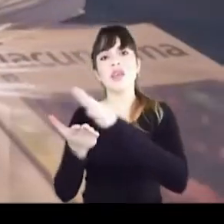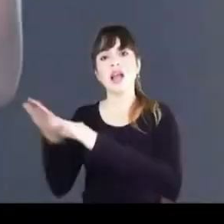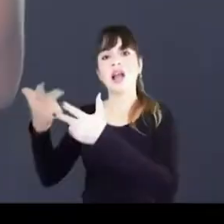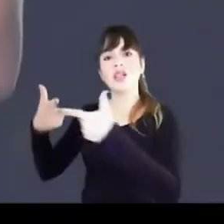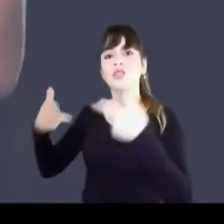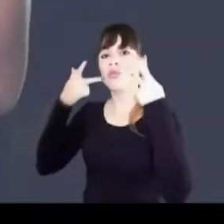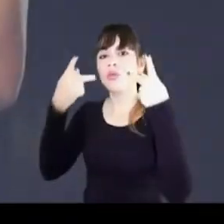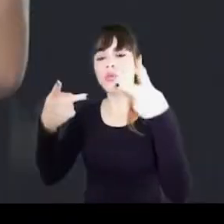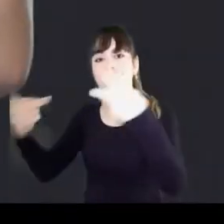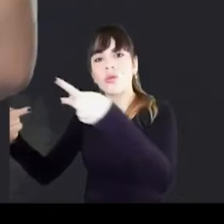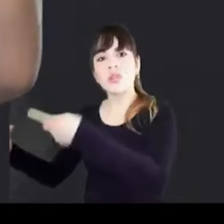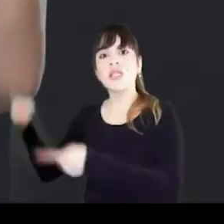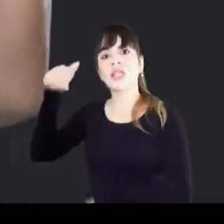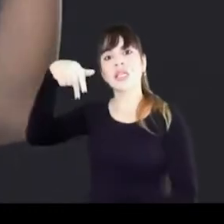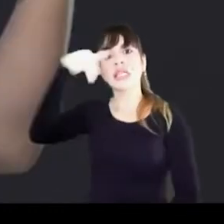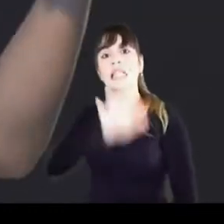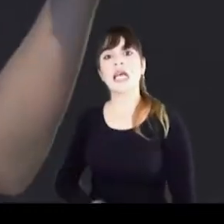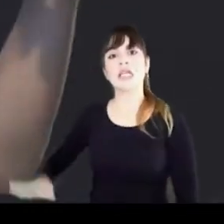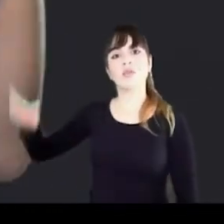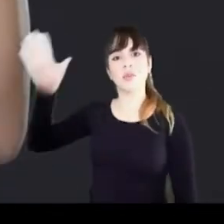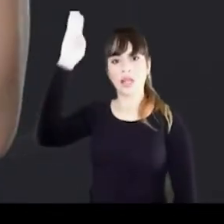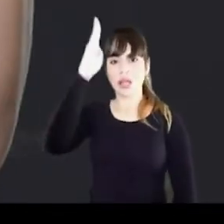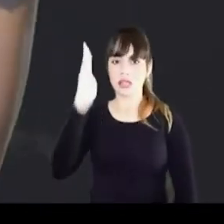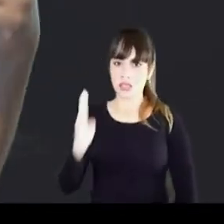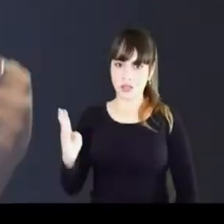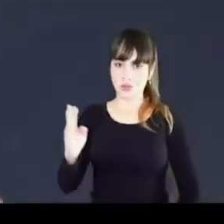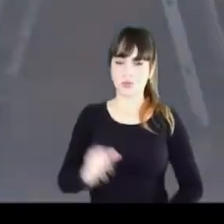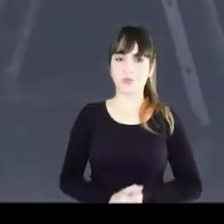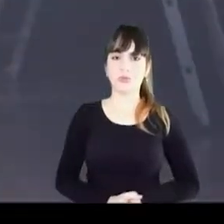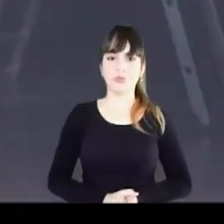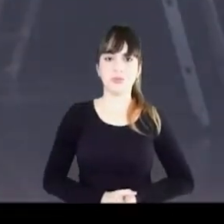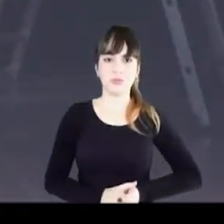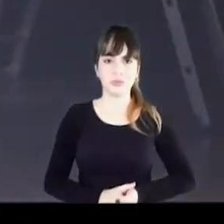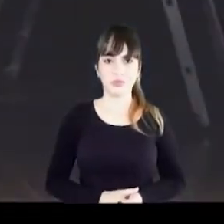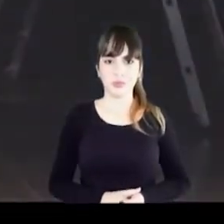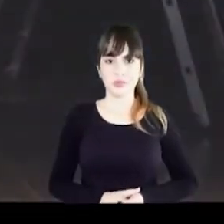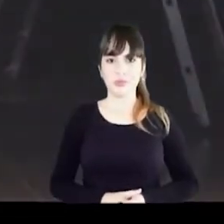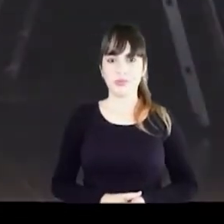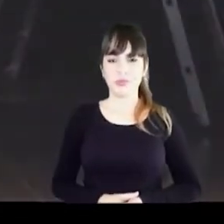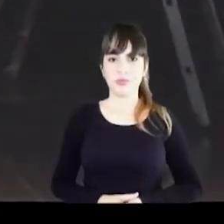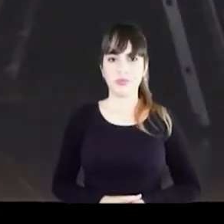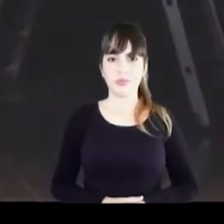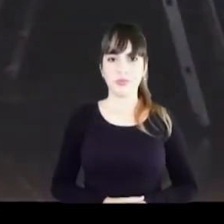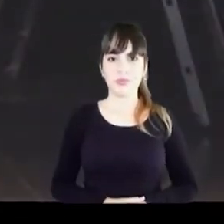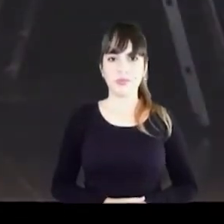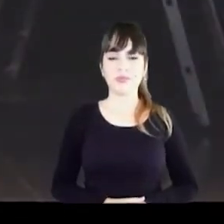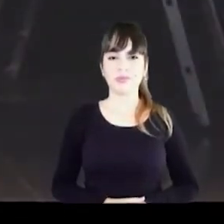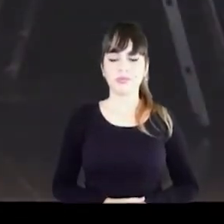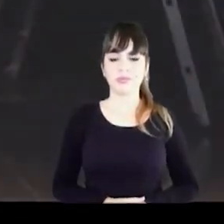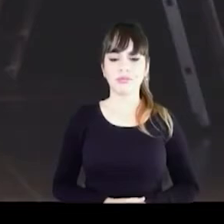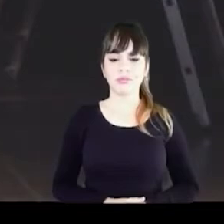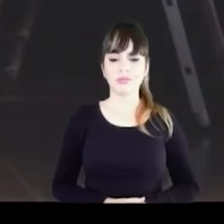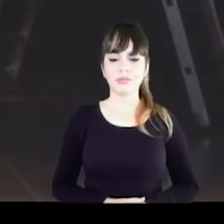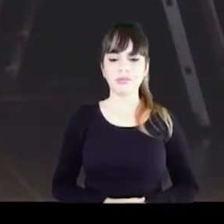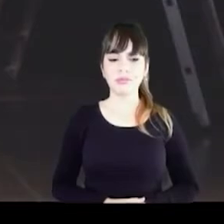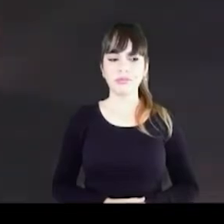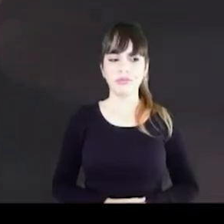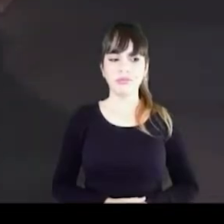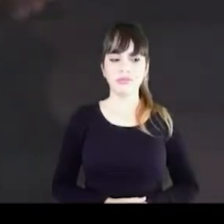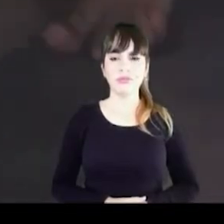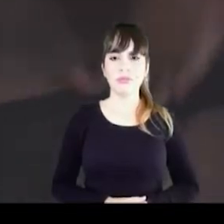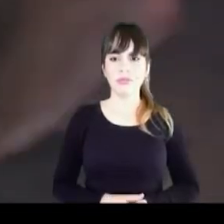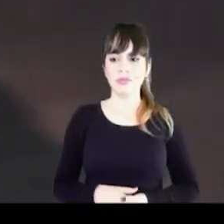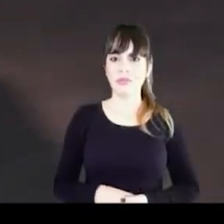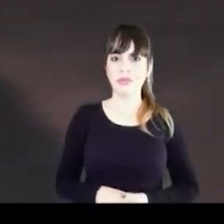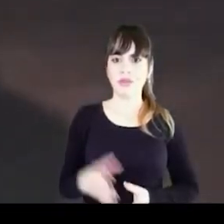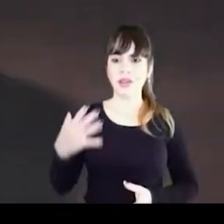viagem pelos territórios indígenas nacionais, né, do Brasil. Na sala de ensaio, Marina caminha lentamente. Eu